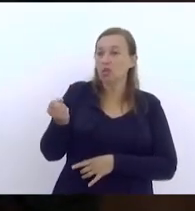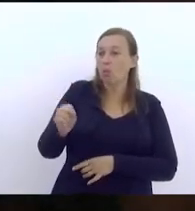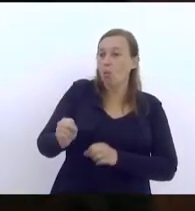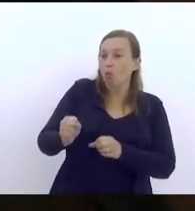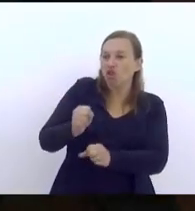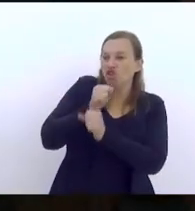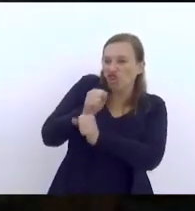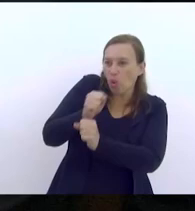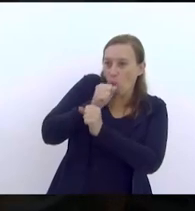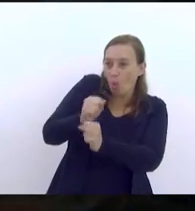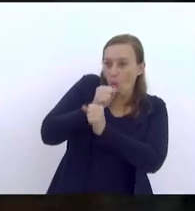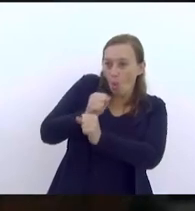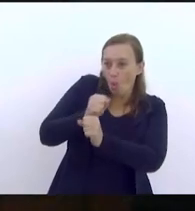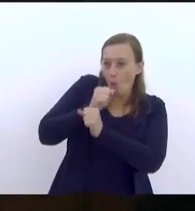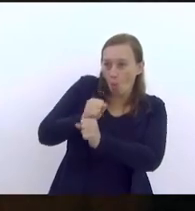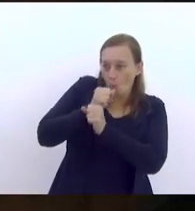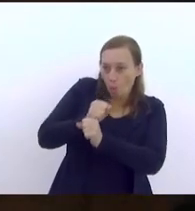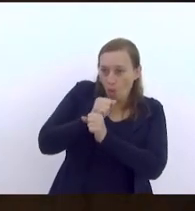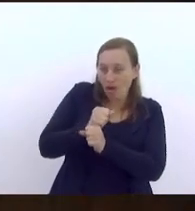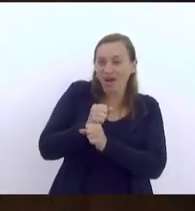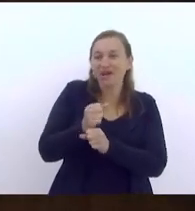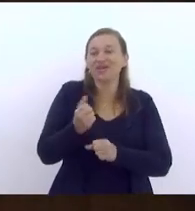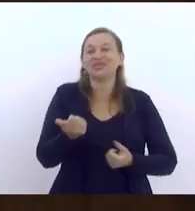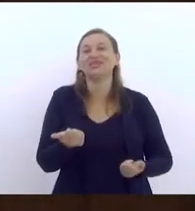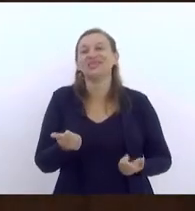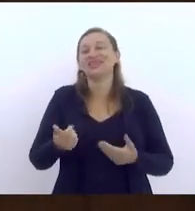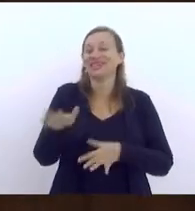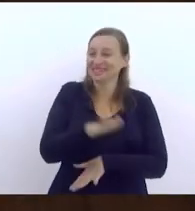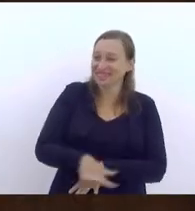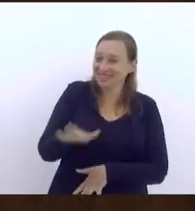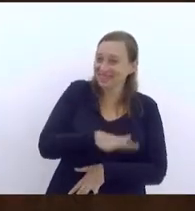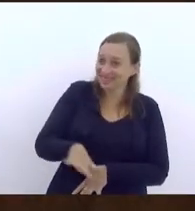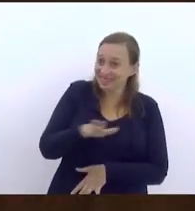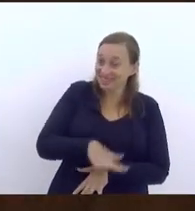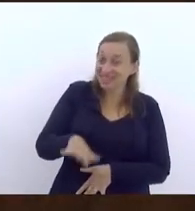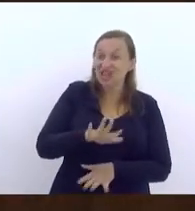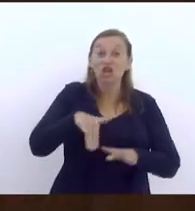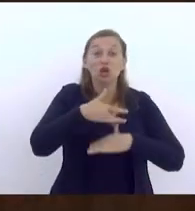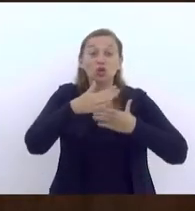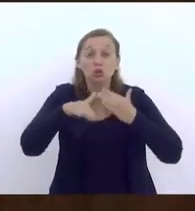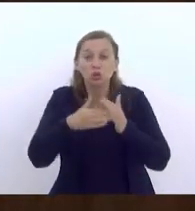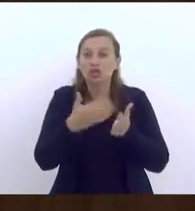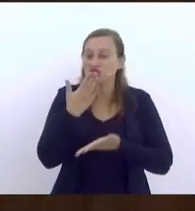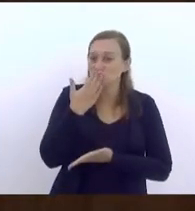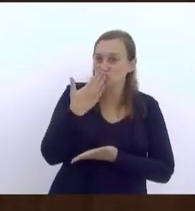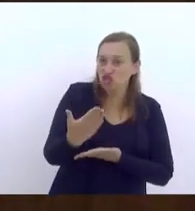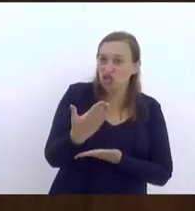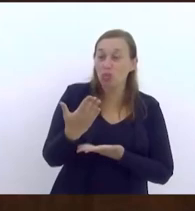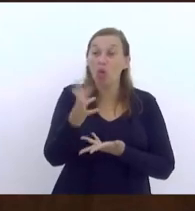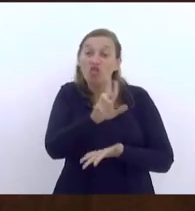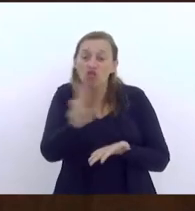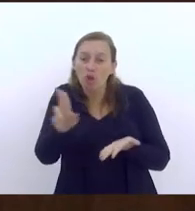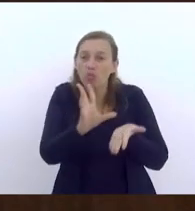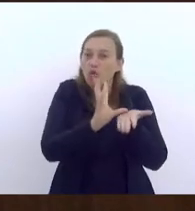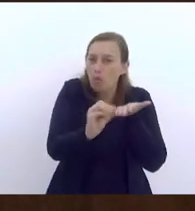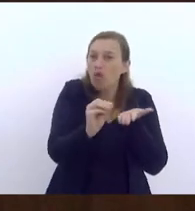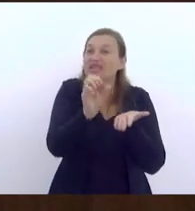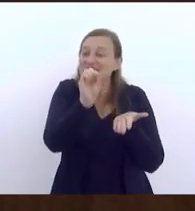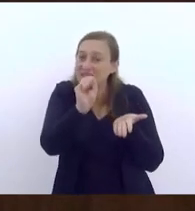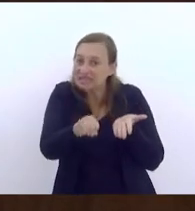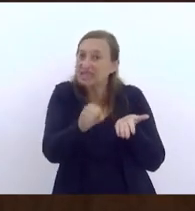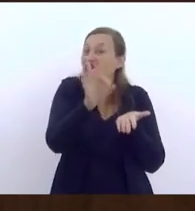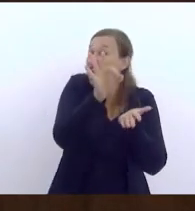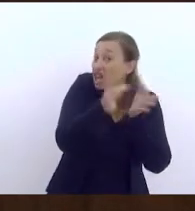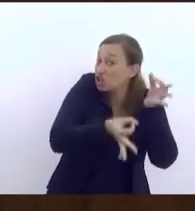crianças inocentes, e todos esses tipos de depravações em nome de uma pauta que, sim, é justa.